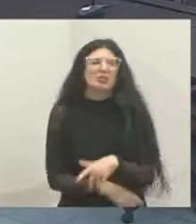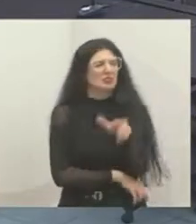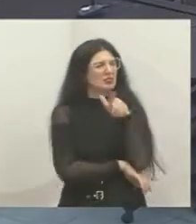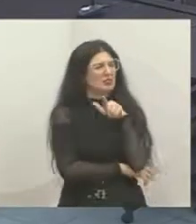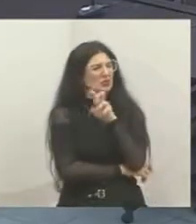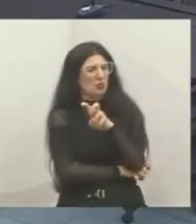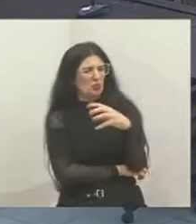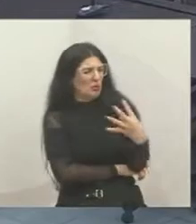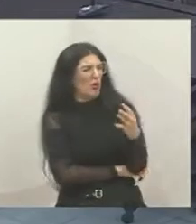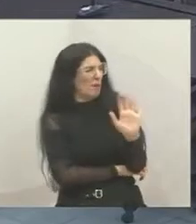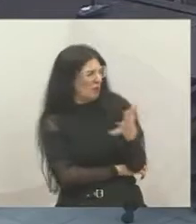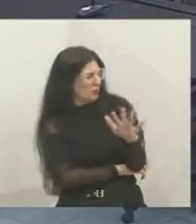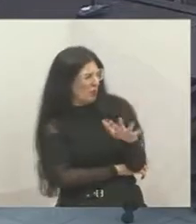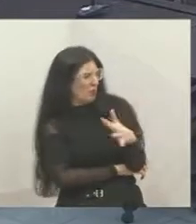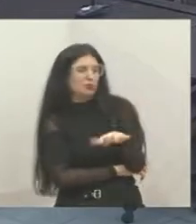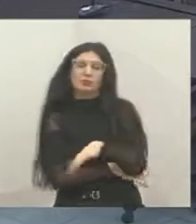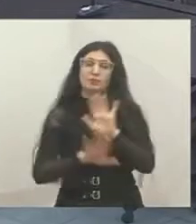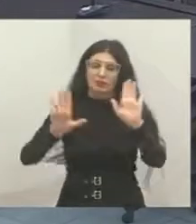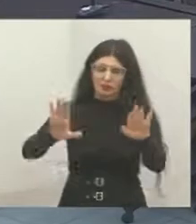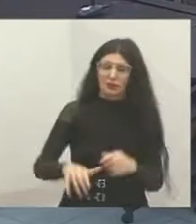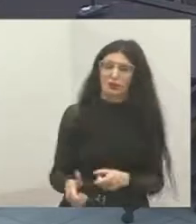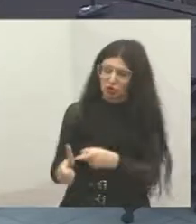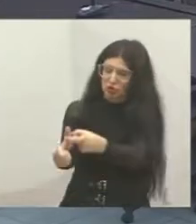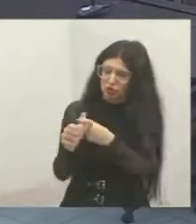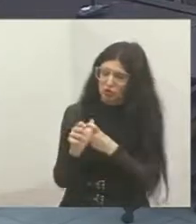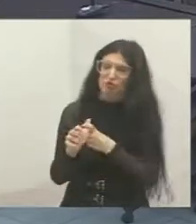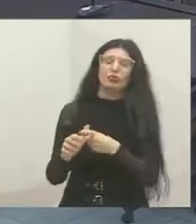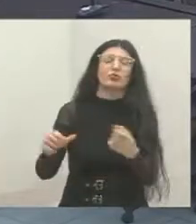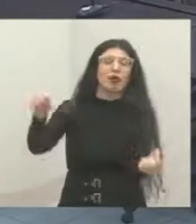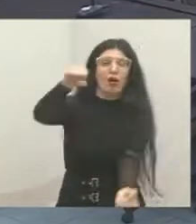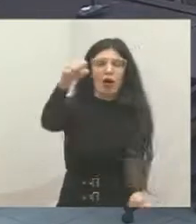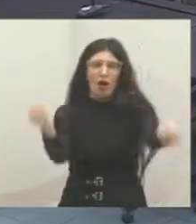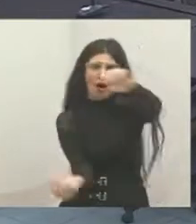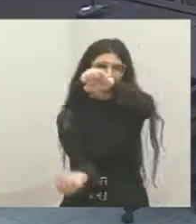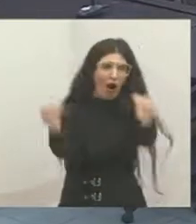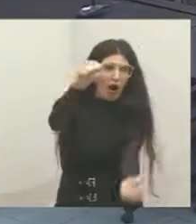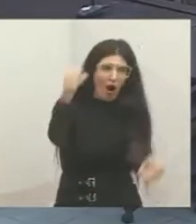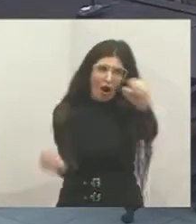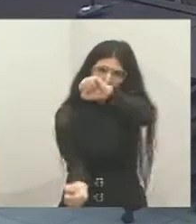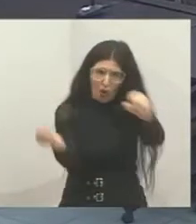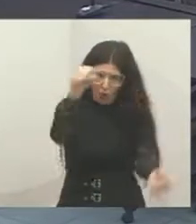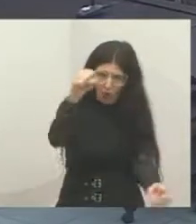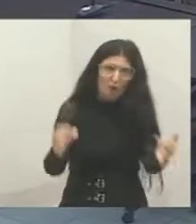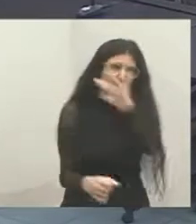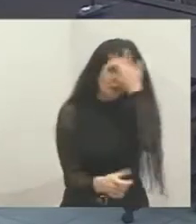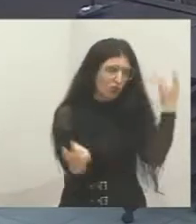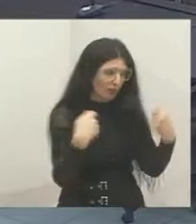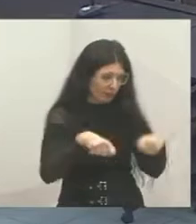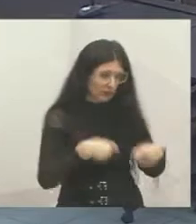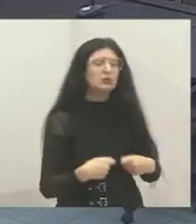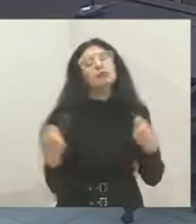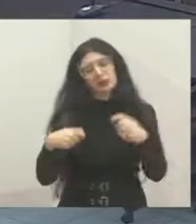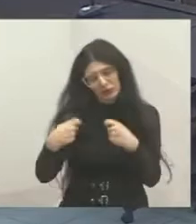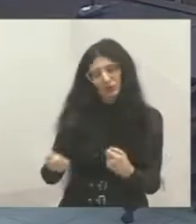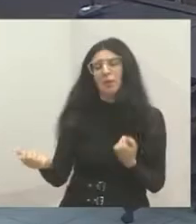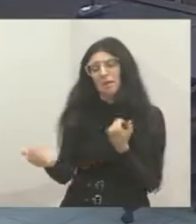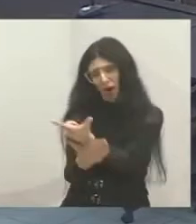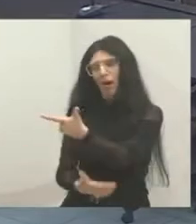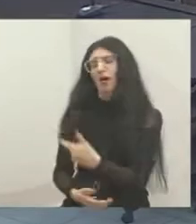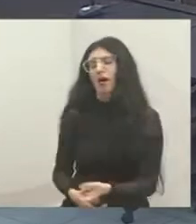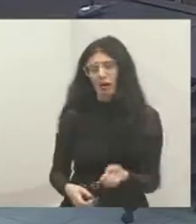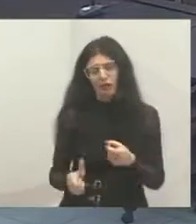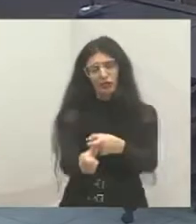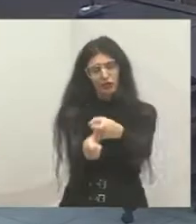manteve estável foi IPVA, a gente sabe por quê, né? Quem precisa trabalhar com carro precisa do IPVA. Então, o